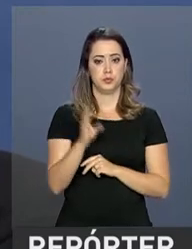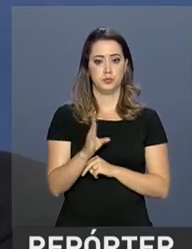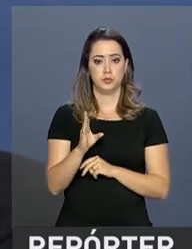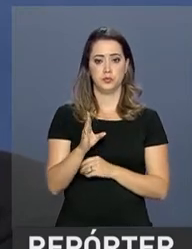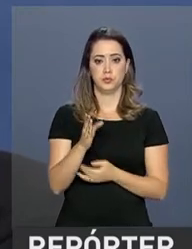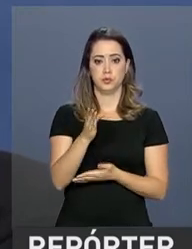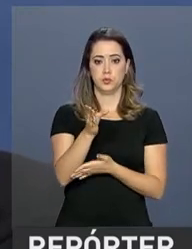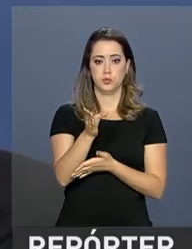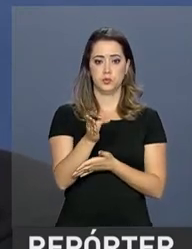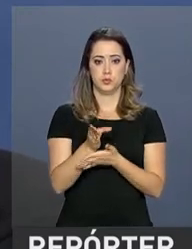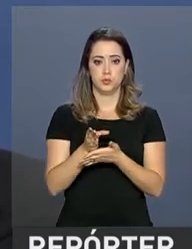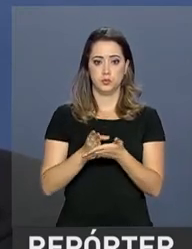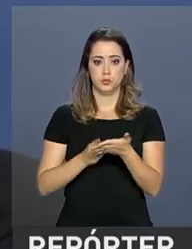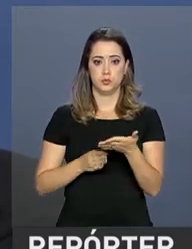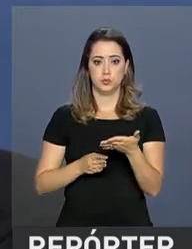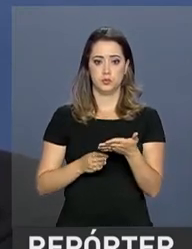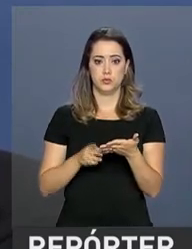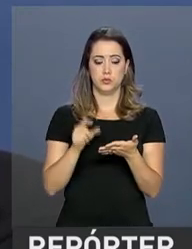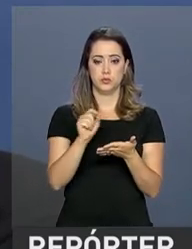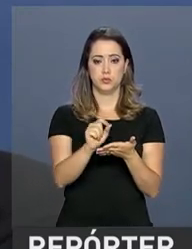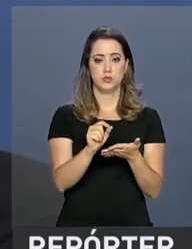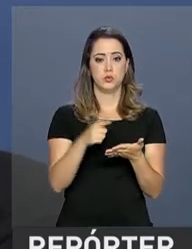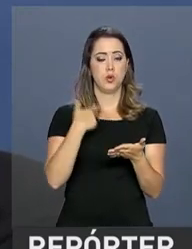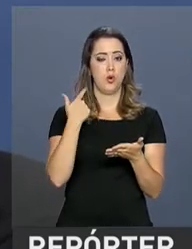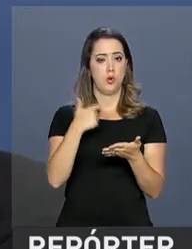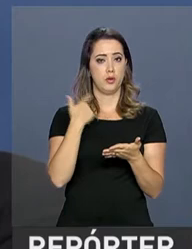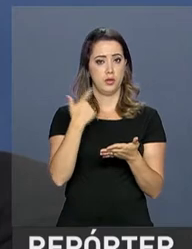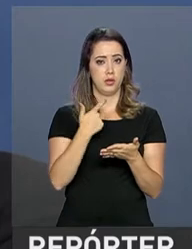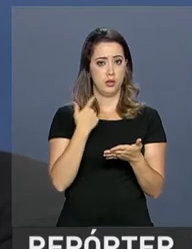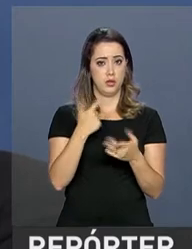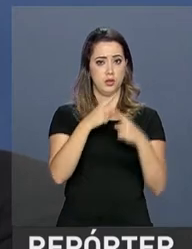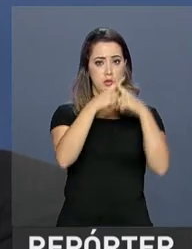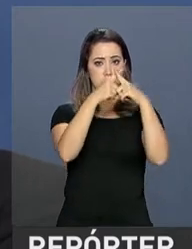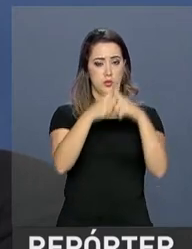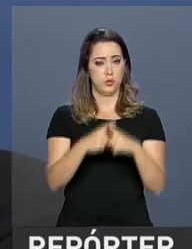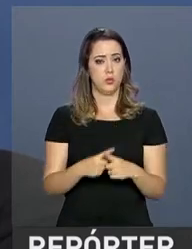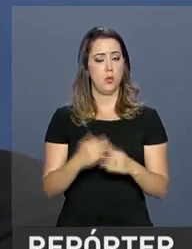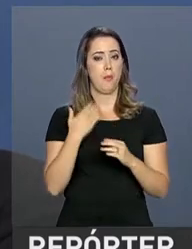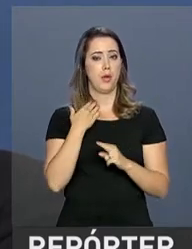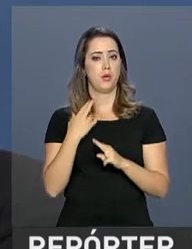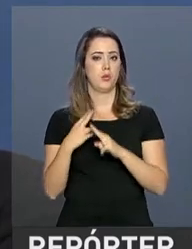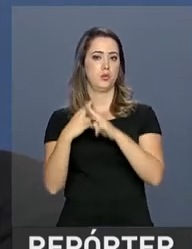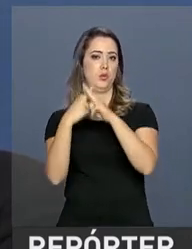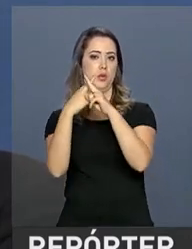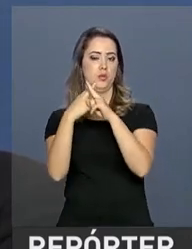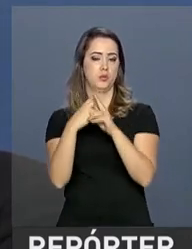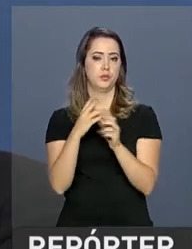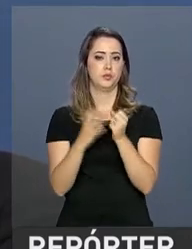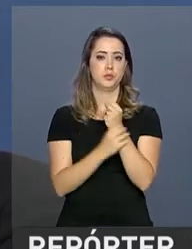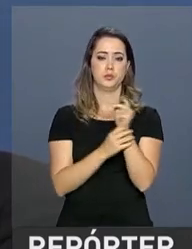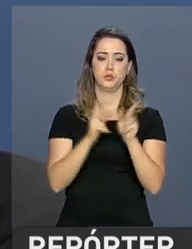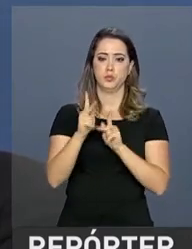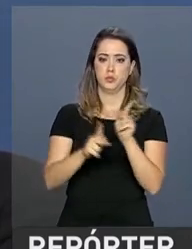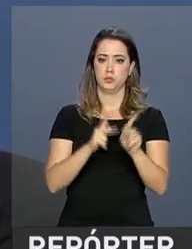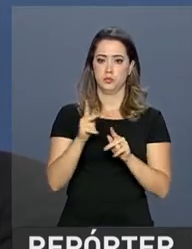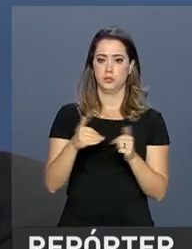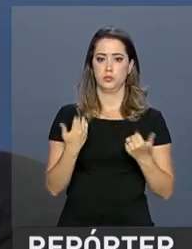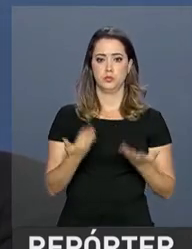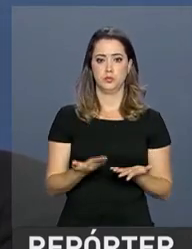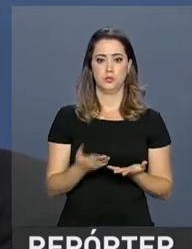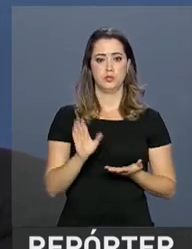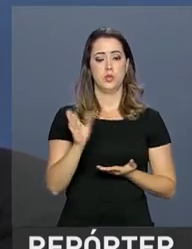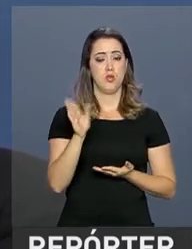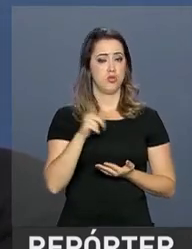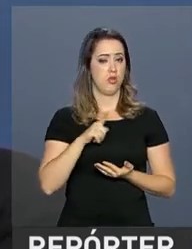uma redistribuição dos recursos das loterias esportivas da caixa econômica federal para segurança pública ou seja loteria